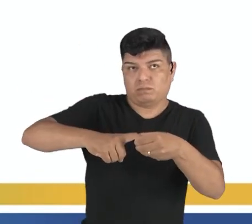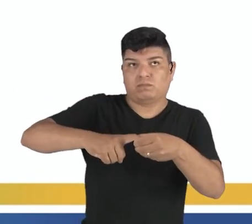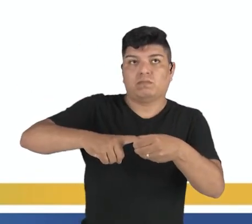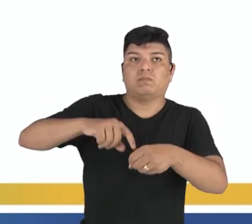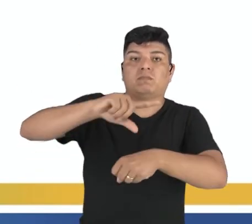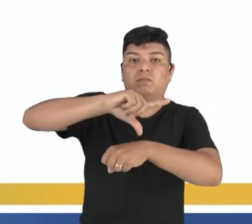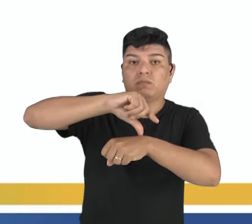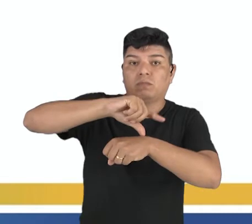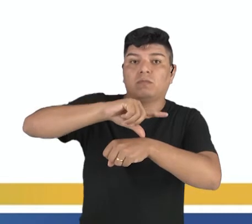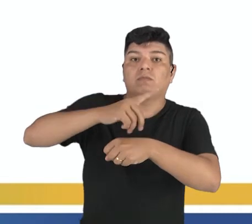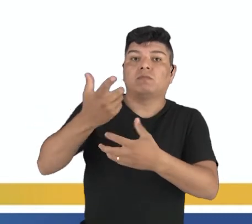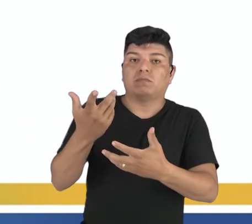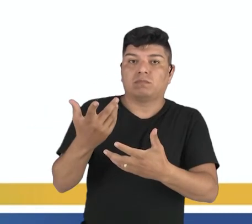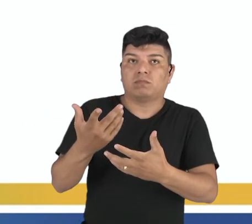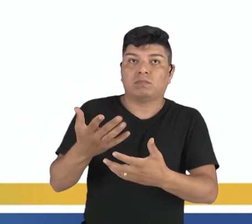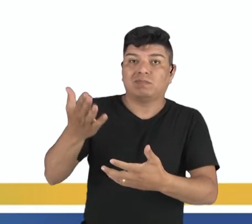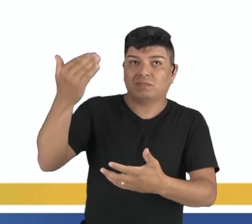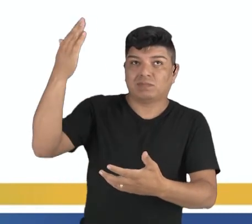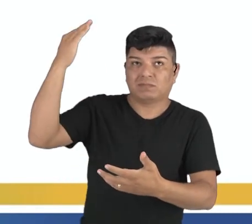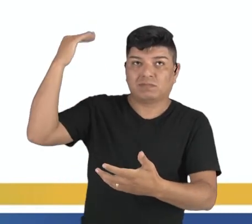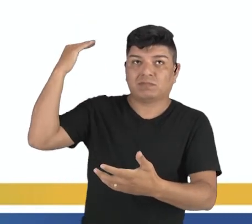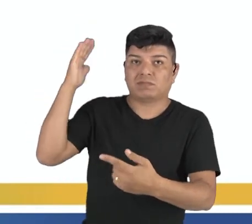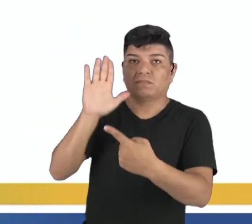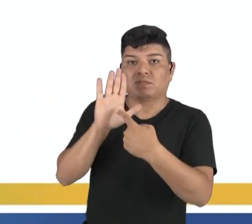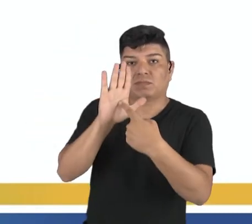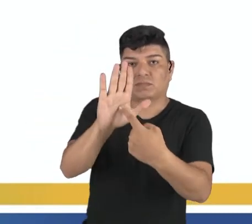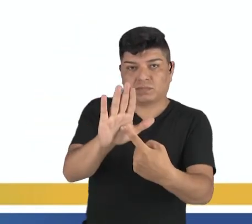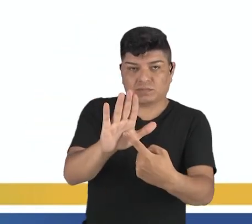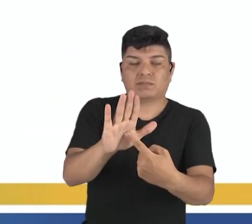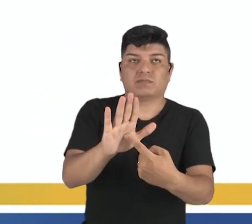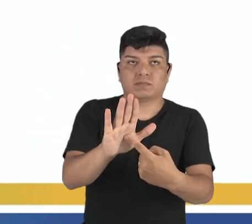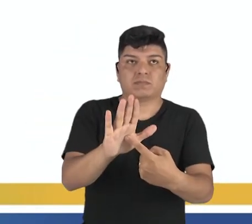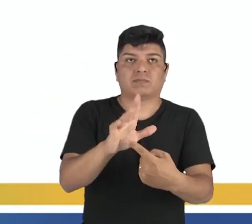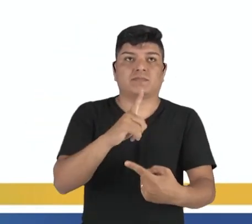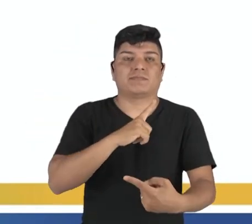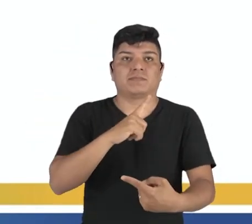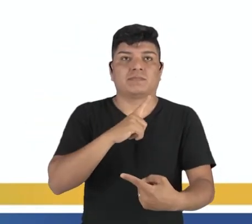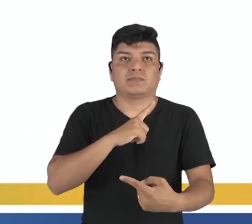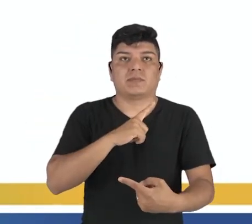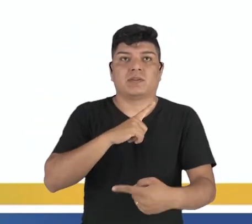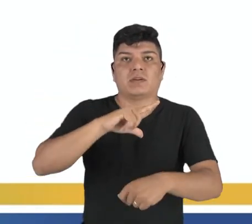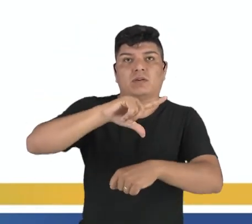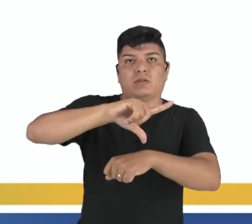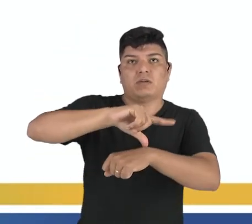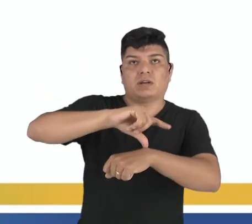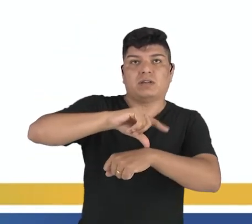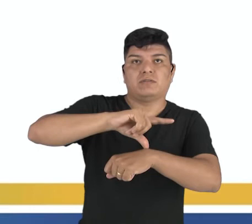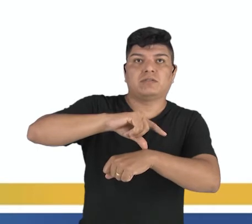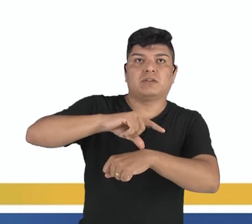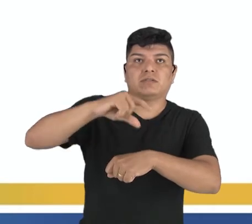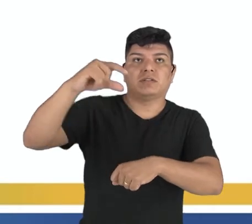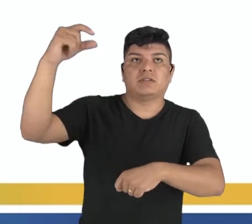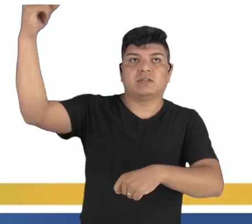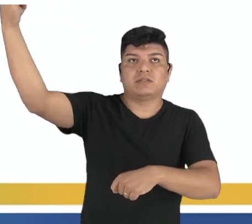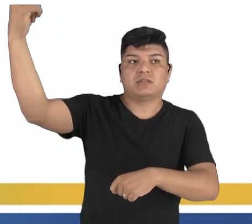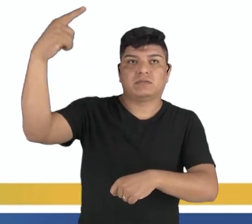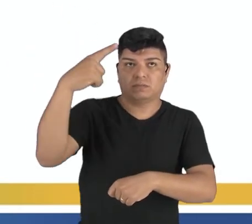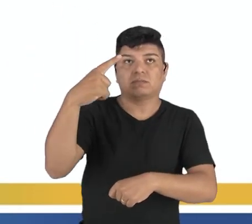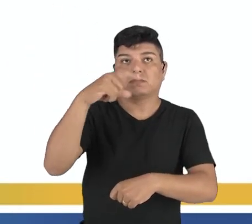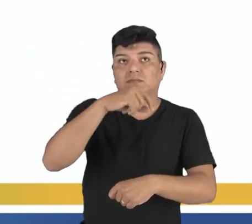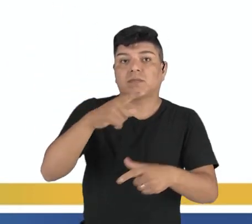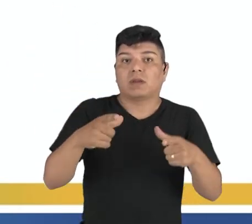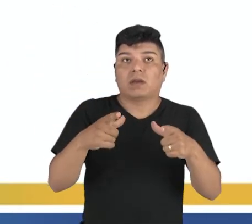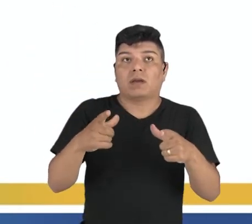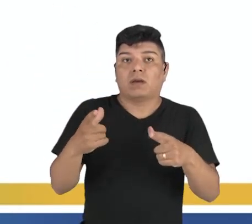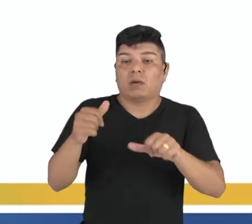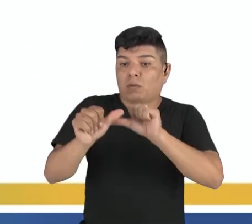1913, que foi aquela primeira configuração que eu mostrei para vocês. E aí tem o horário de verão que também trazia, né, que não tem